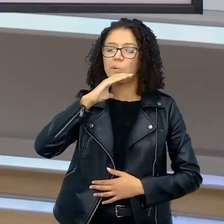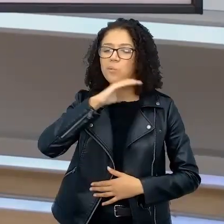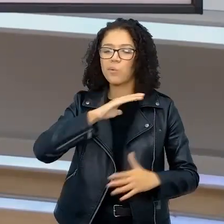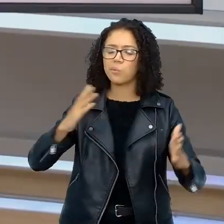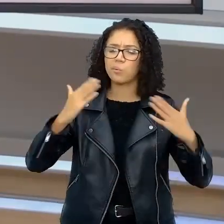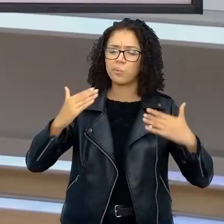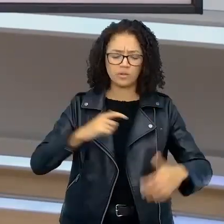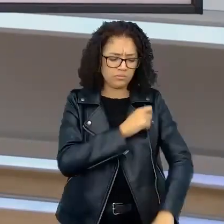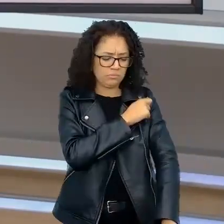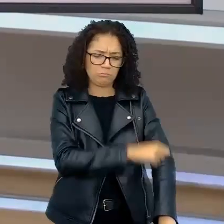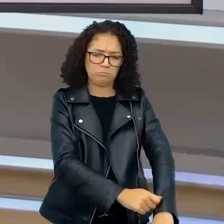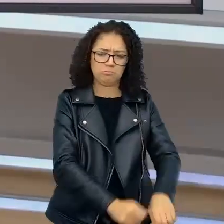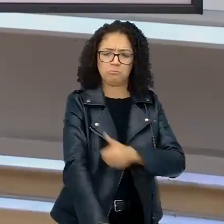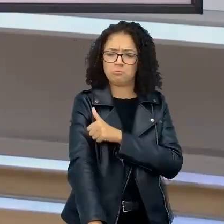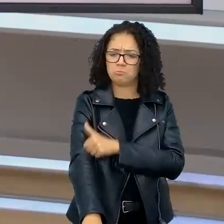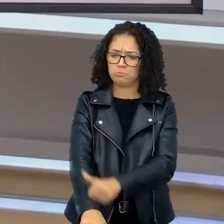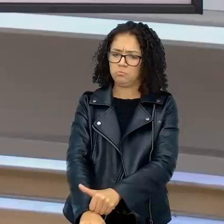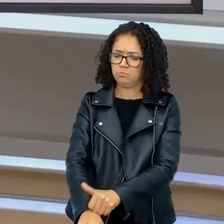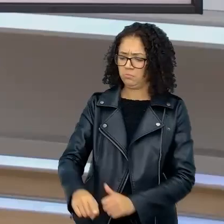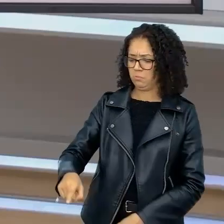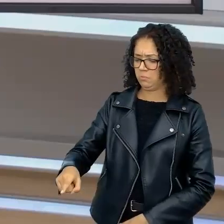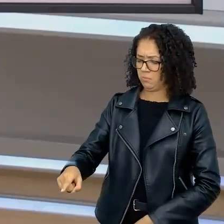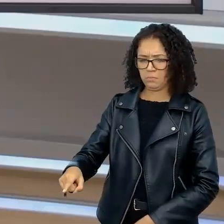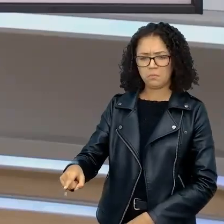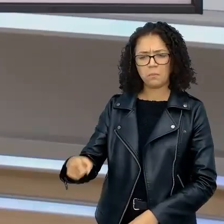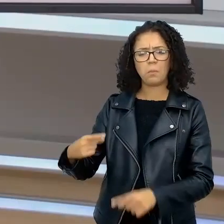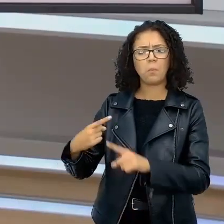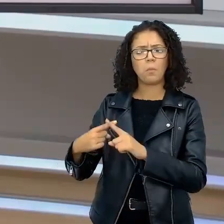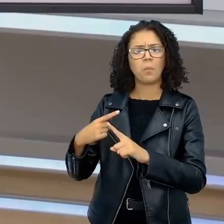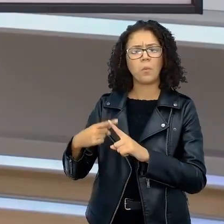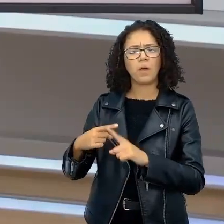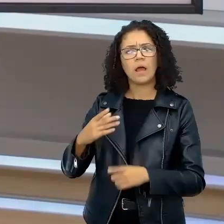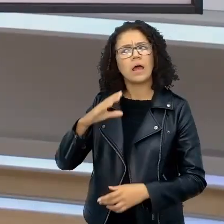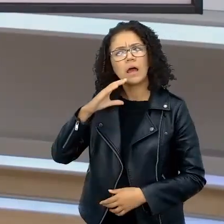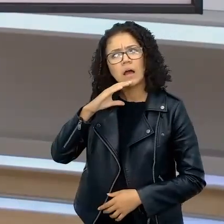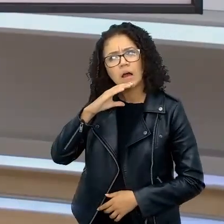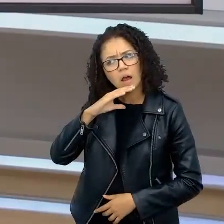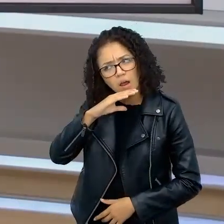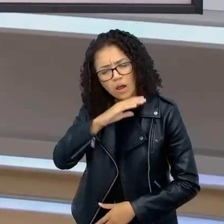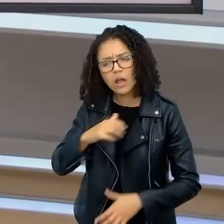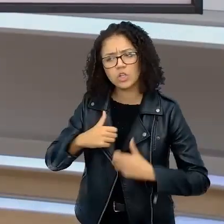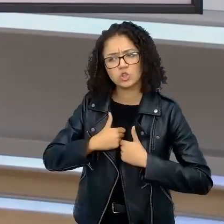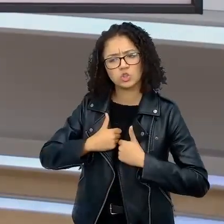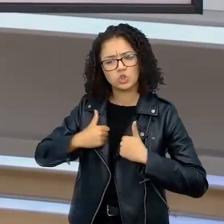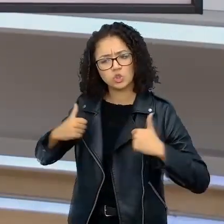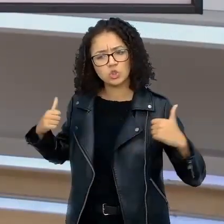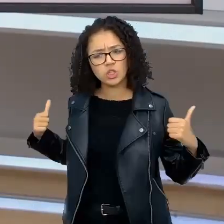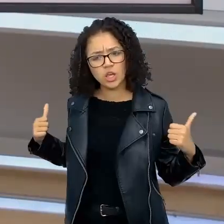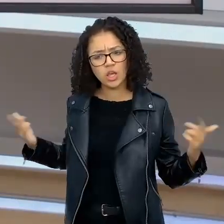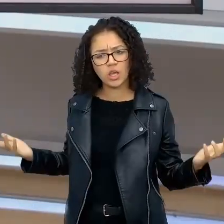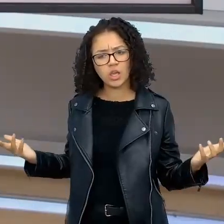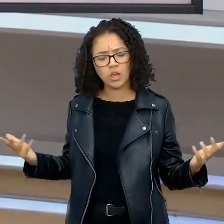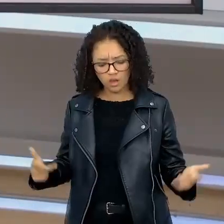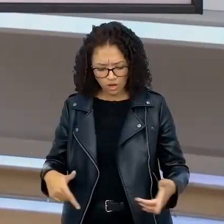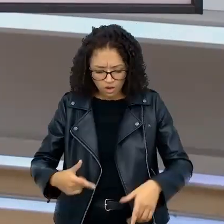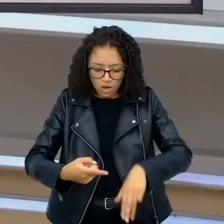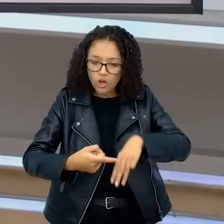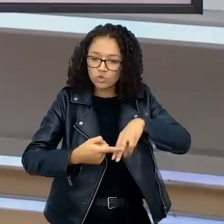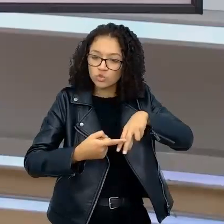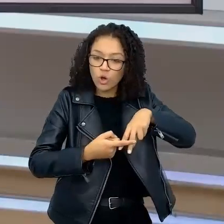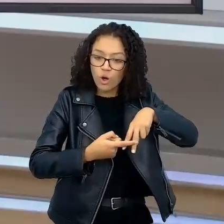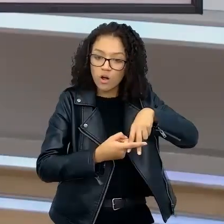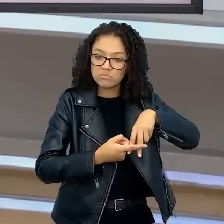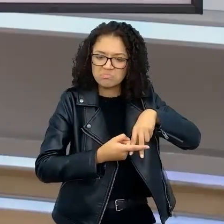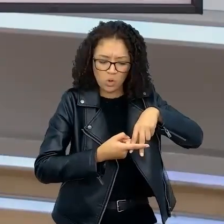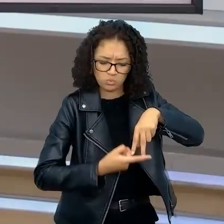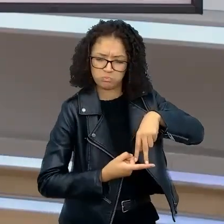e daí os professores já ficam meio, o que está acontecendo, né? Tá muito quente, elas não usam shorts, elas não usam camiseta.